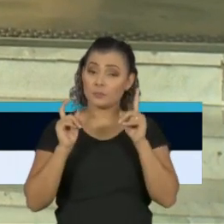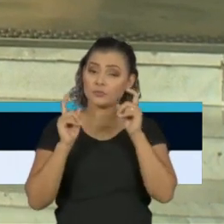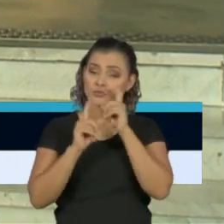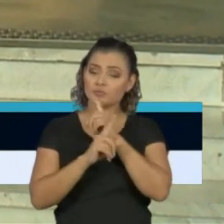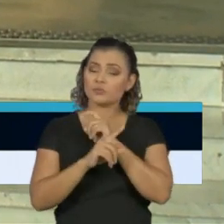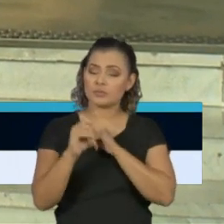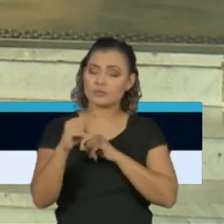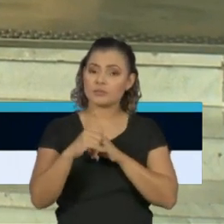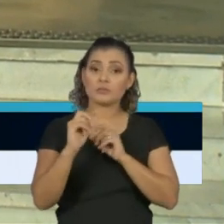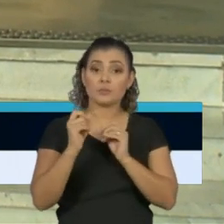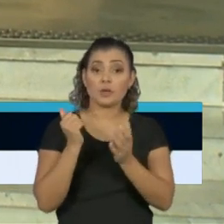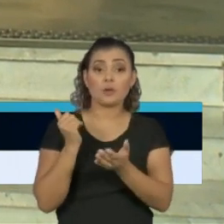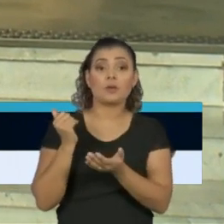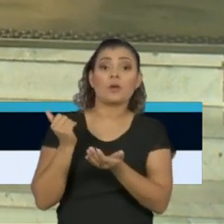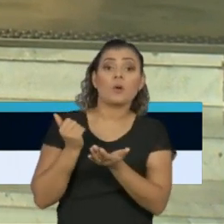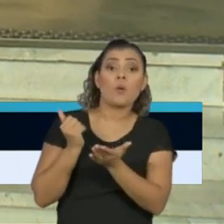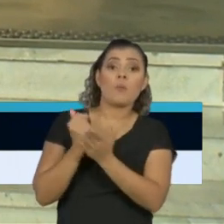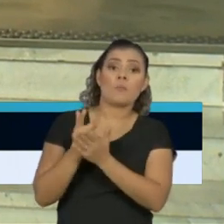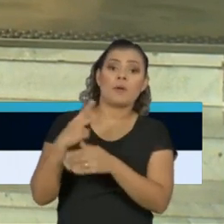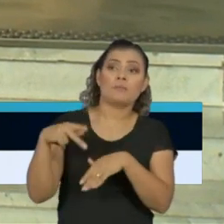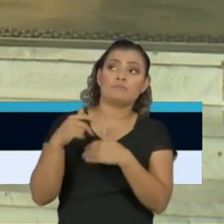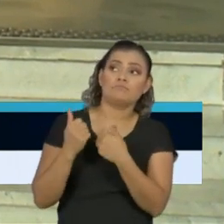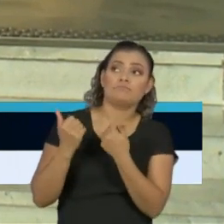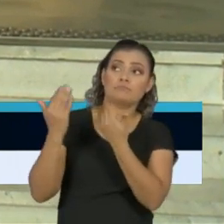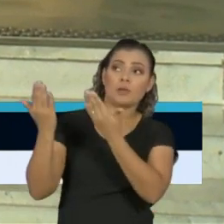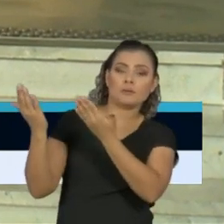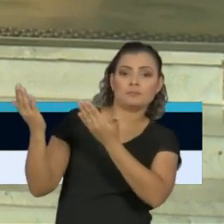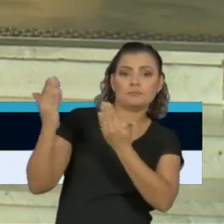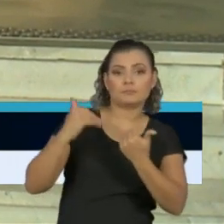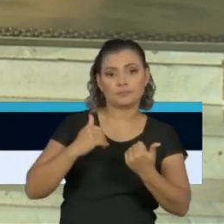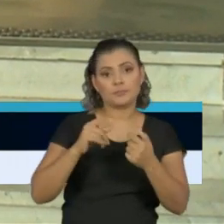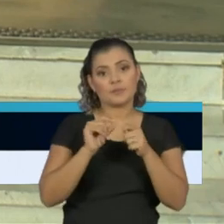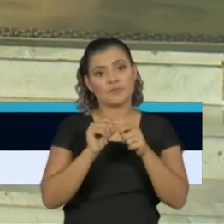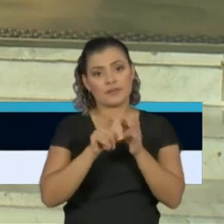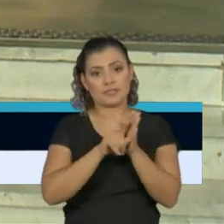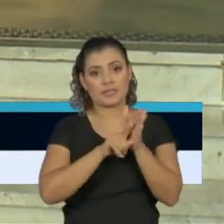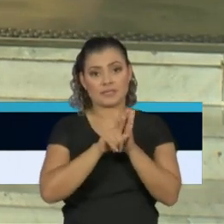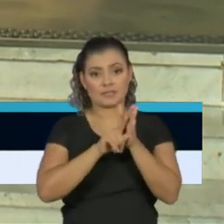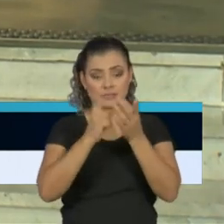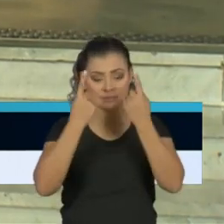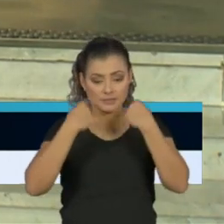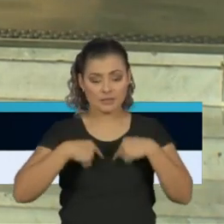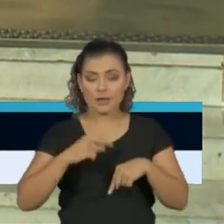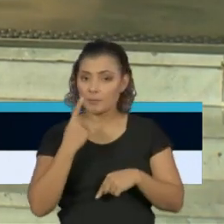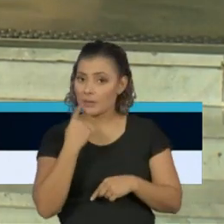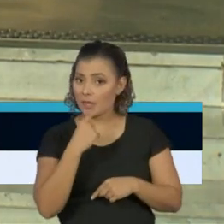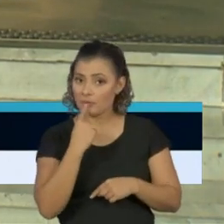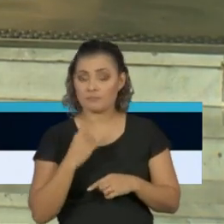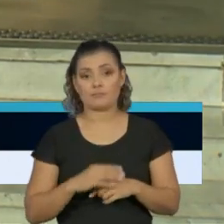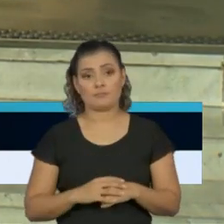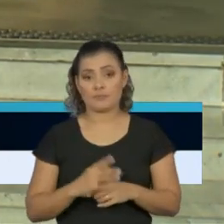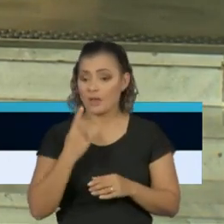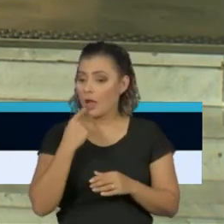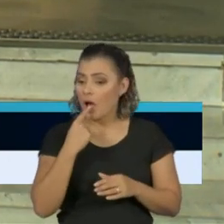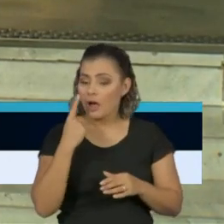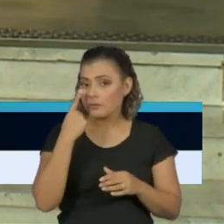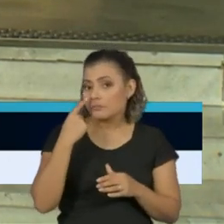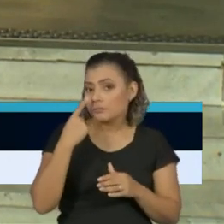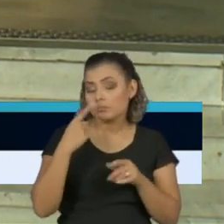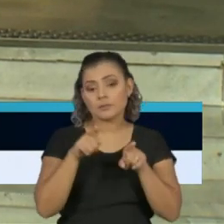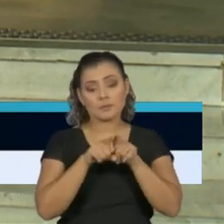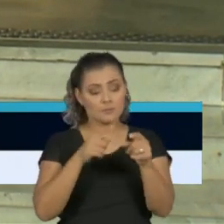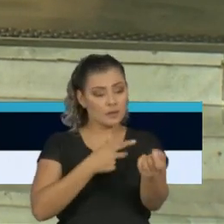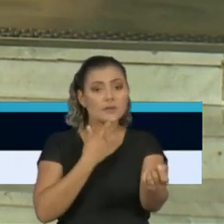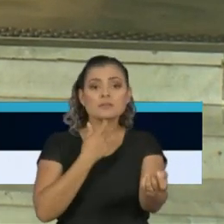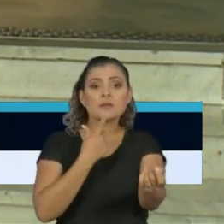da aquisição de insumos para a realização desses exames. Uma das remessas que